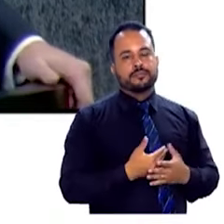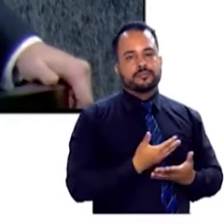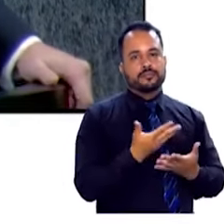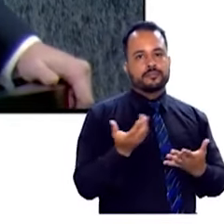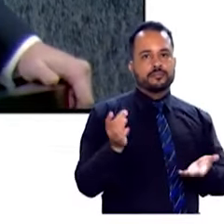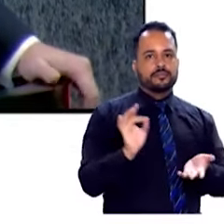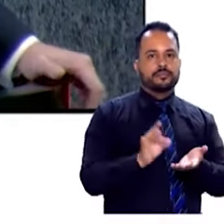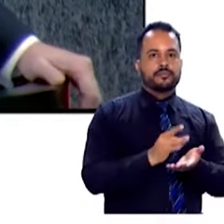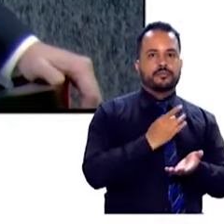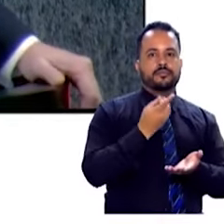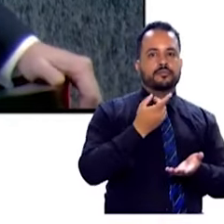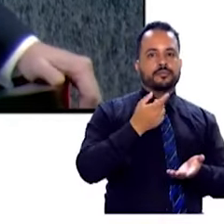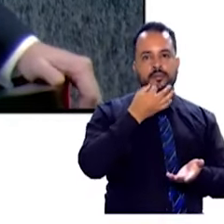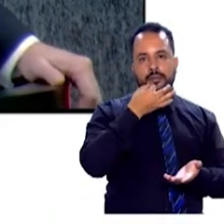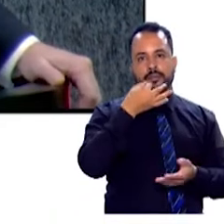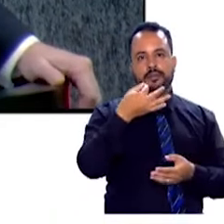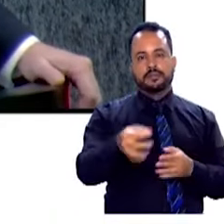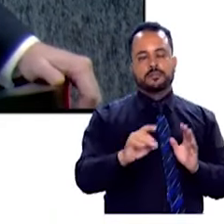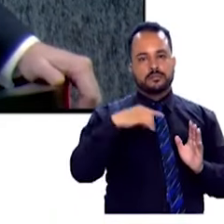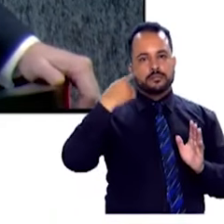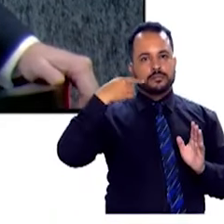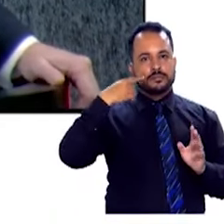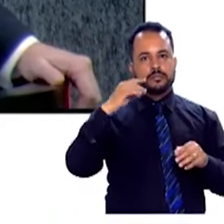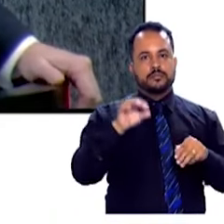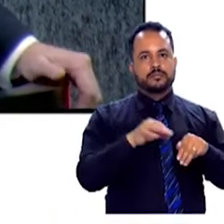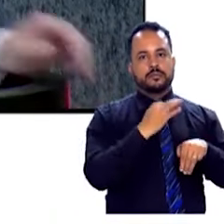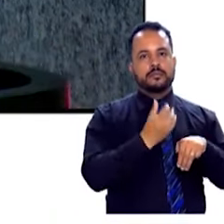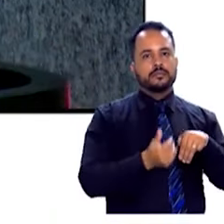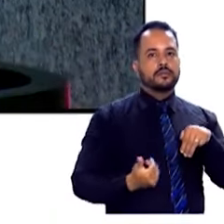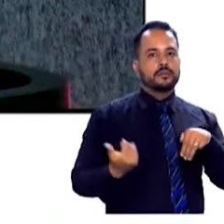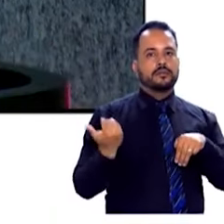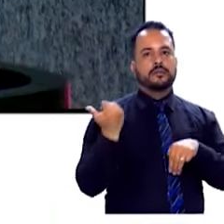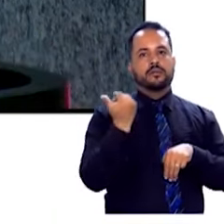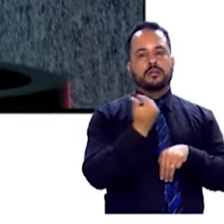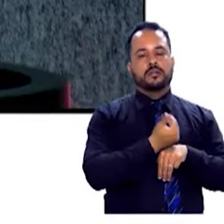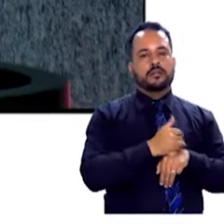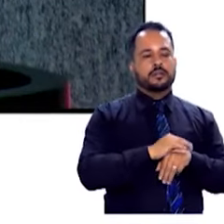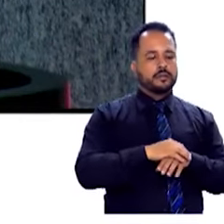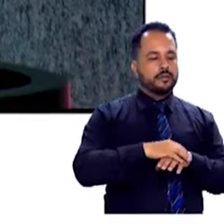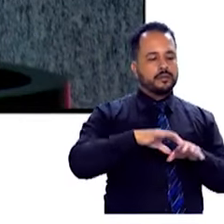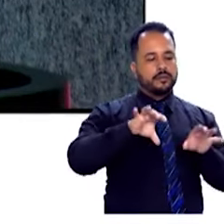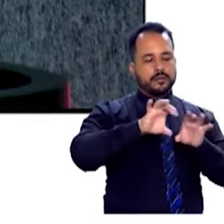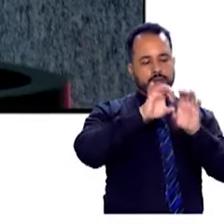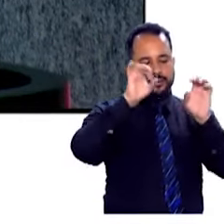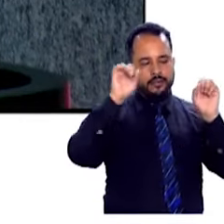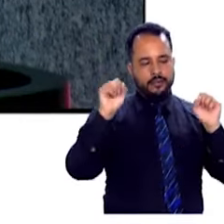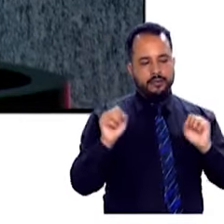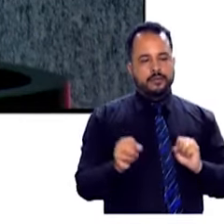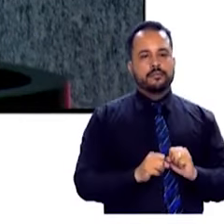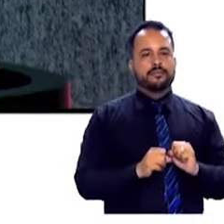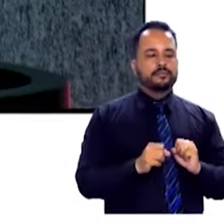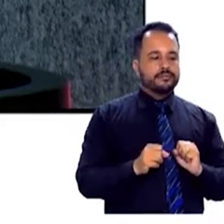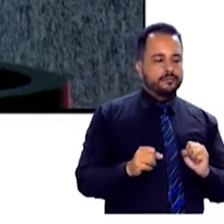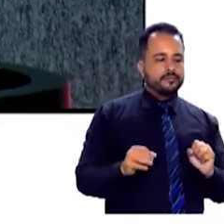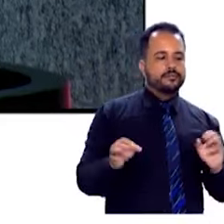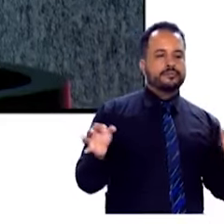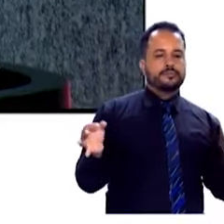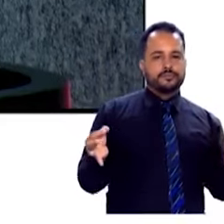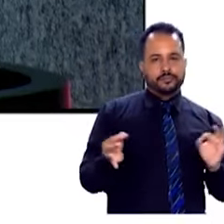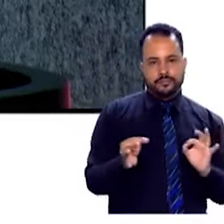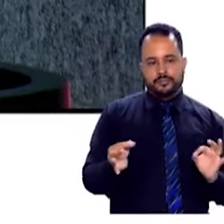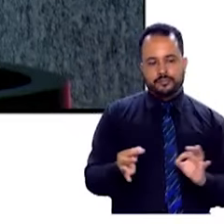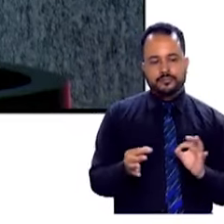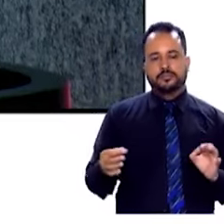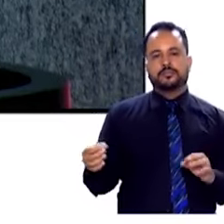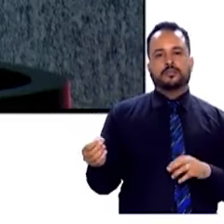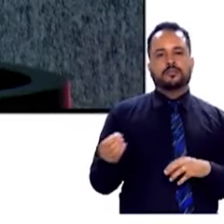opiniões dos dos juízes e ministros dos JS lá é um sistema muito sofisticado então a maior fonte de de